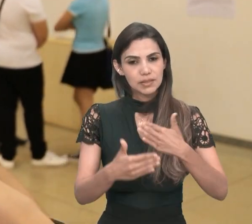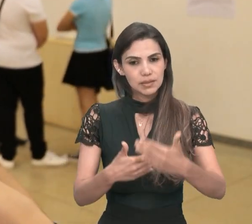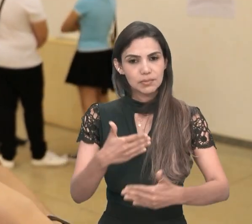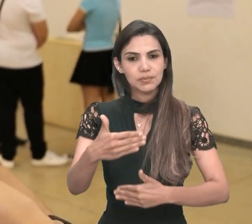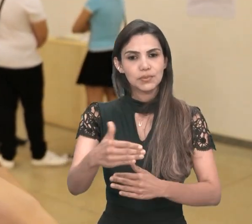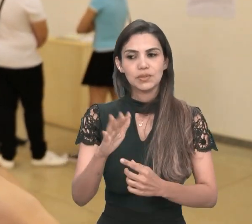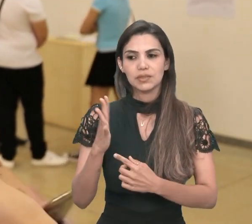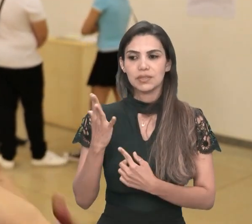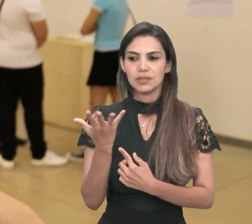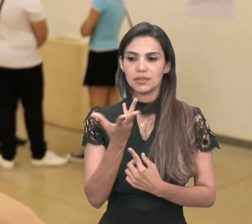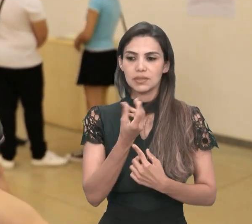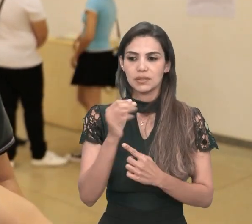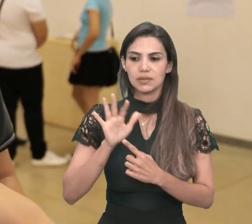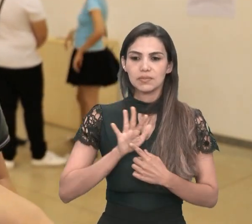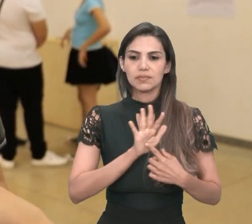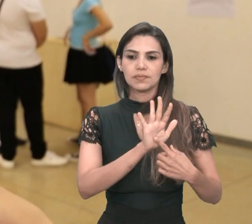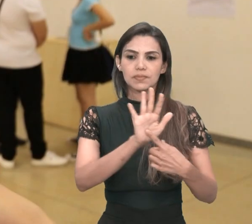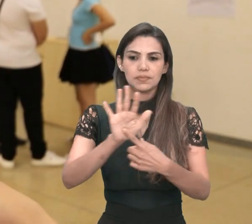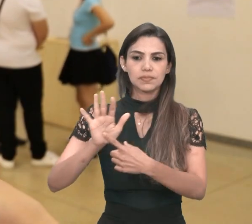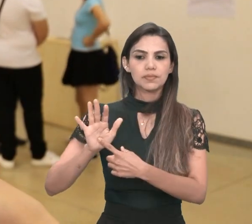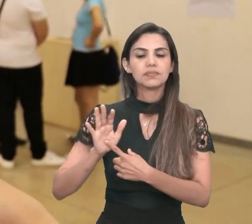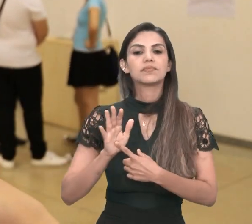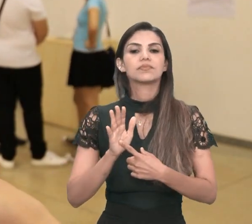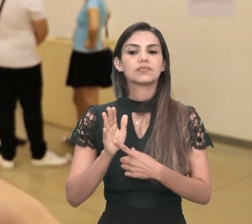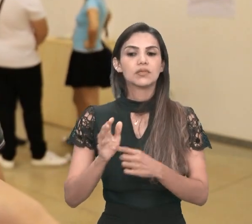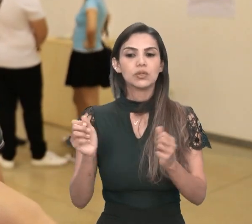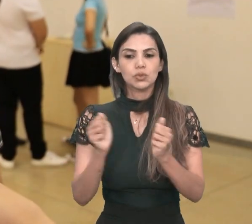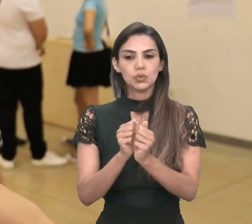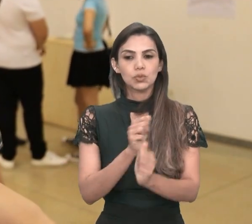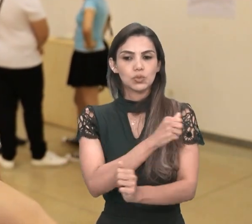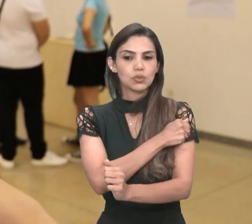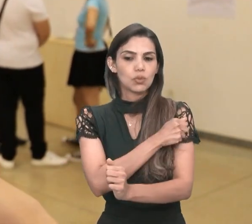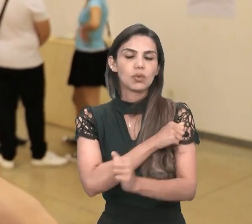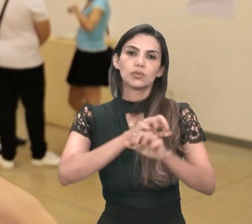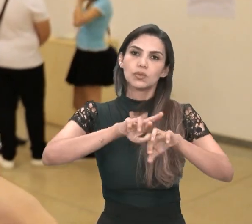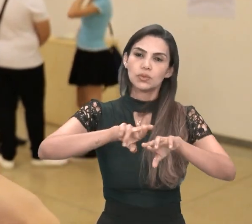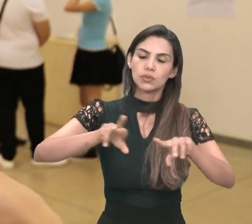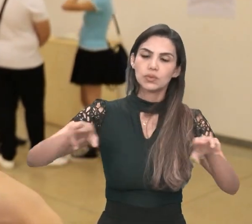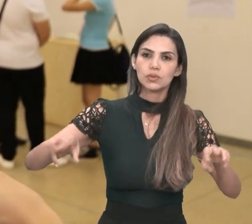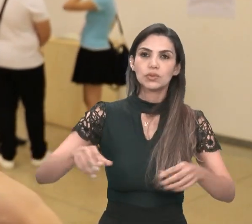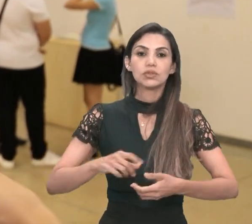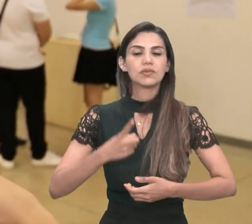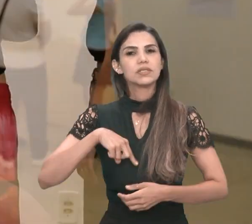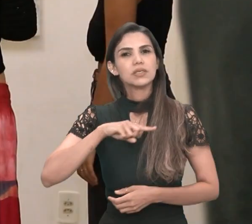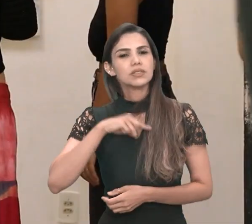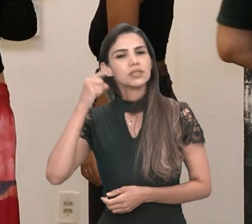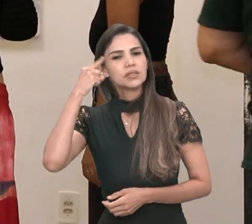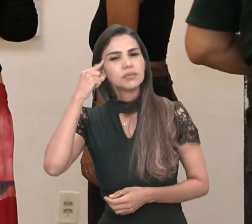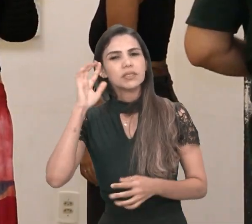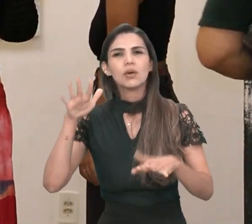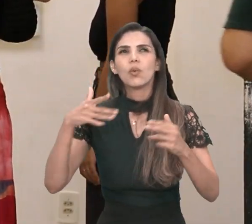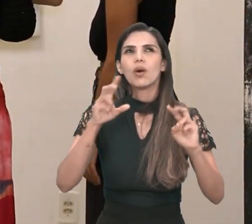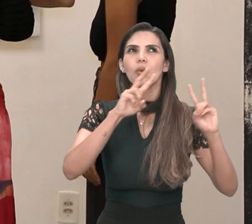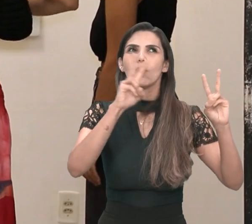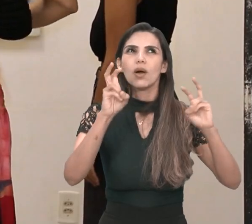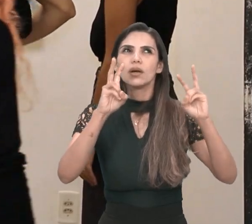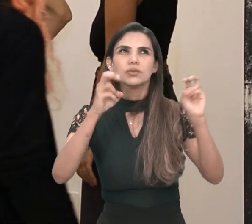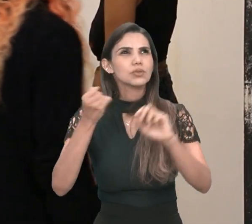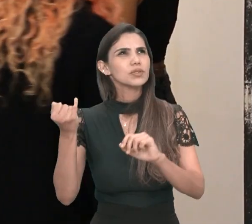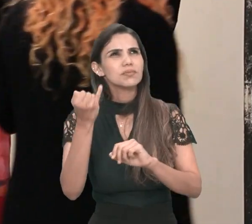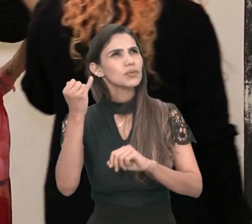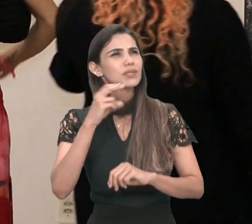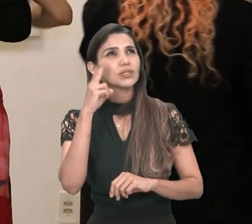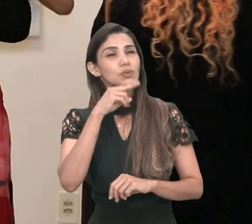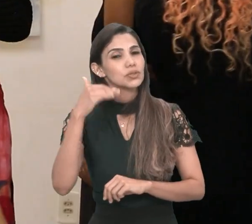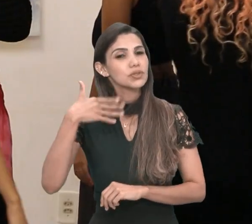forma conjunta, com todos os discentes. E, nesse sentido, a gente começa a pensar quais são os assuntos urgentes da